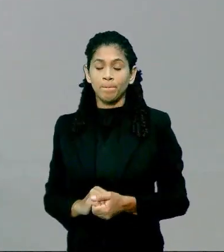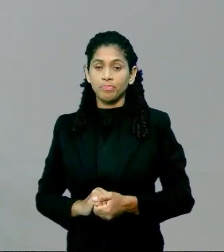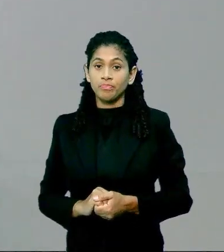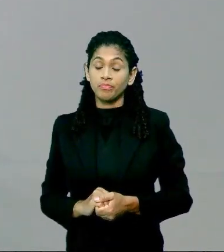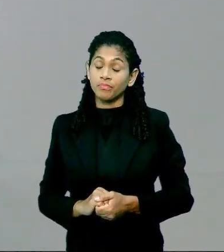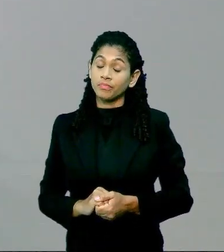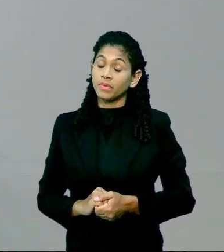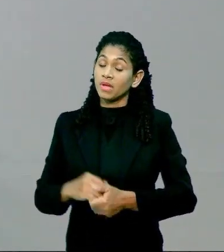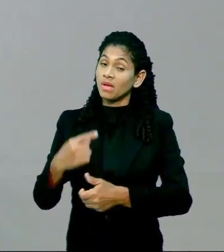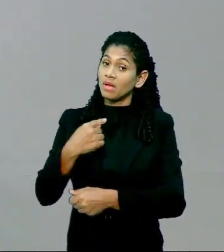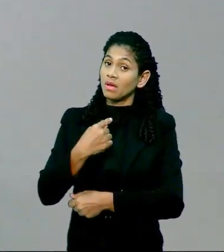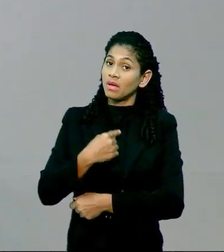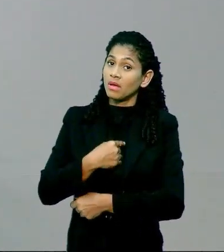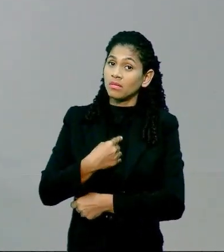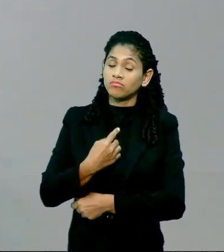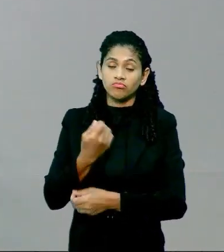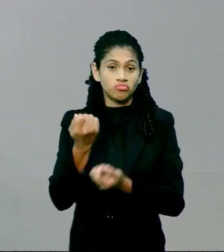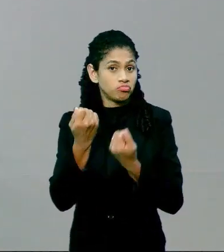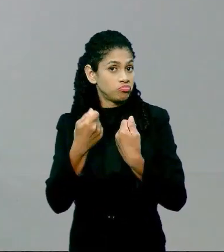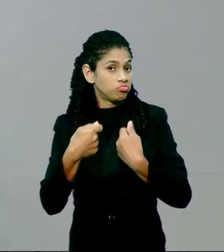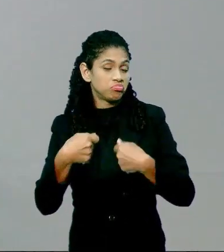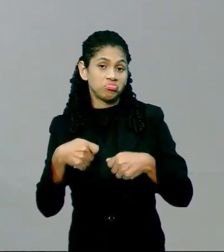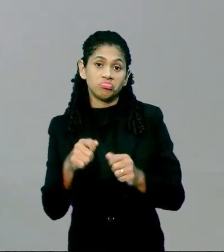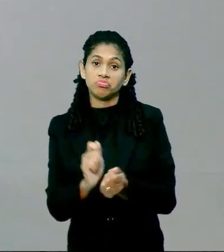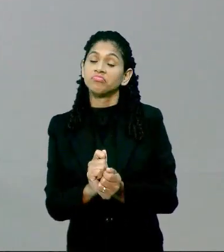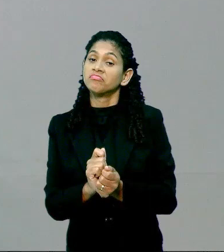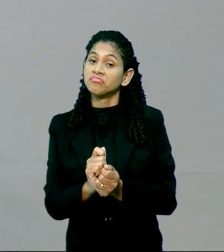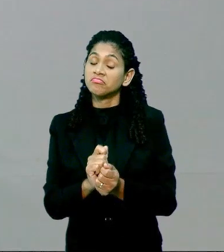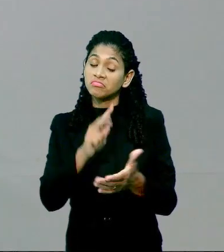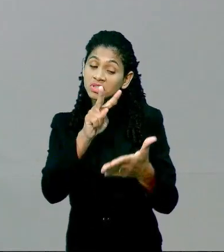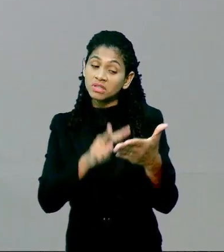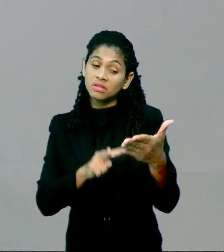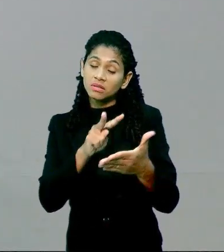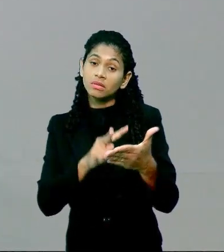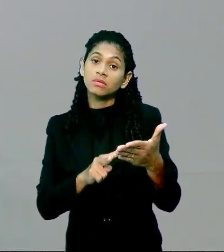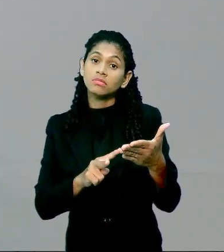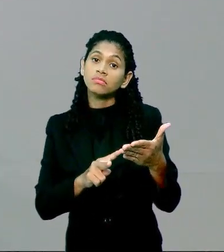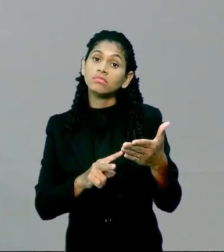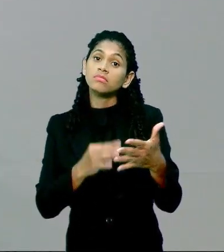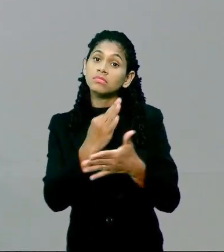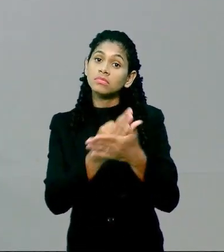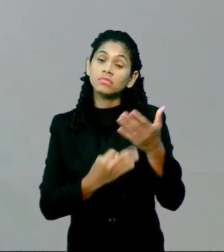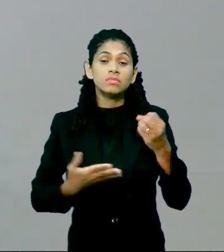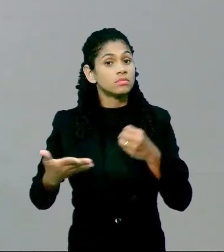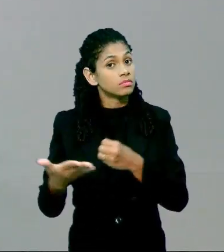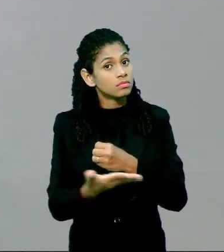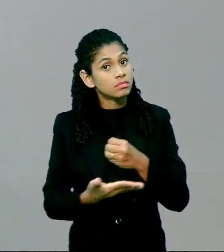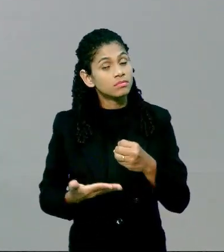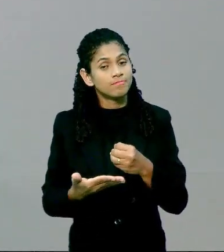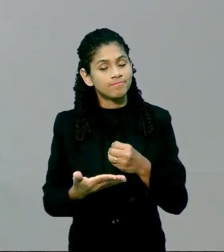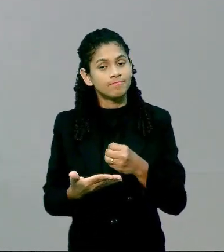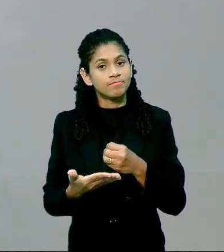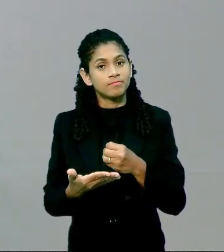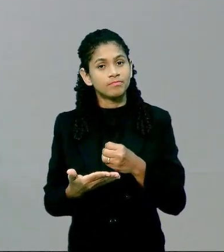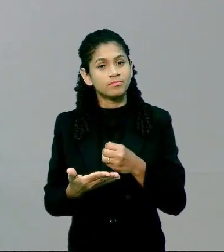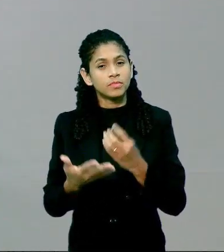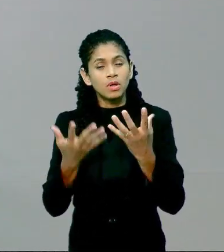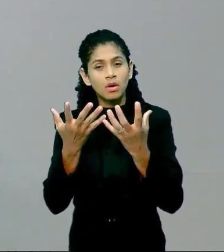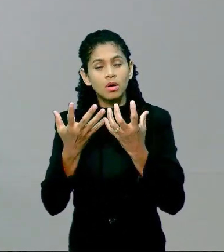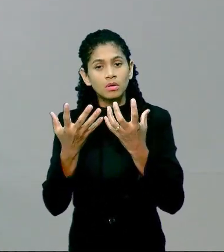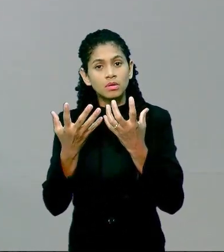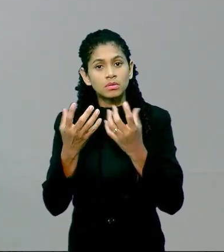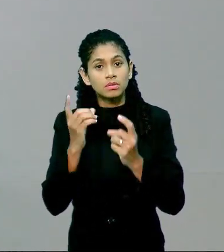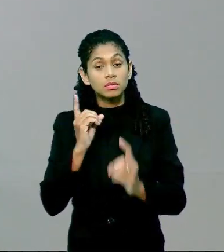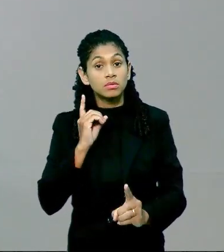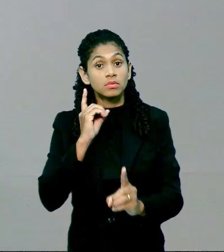ler o texto base. Por quê? Porque eu já sei que é sobre jogos e brincadeiras e eu quero apenas identificar